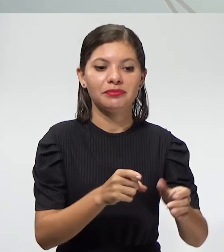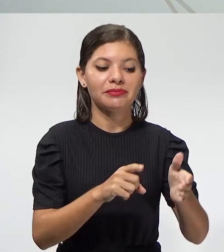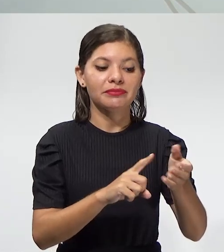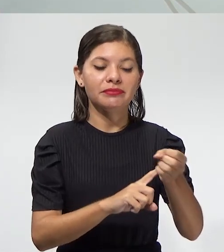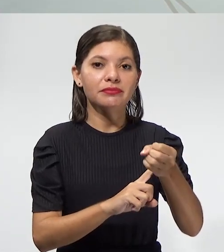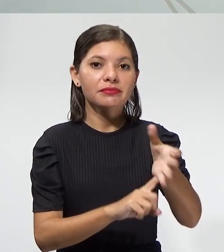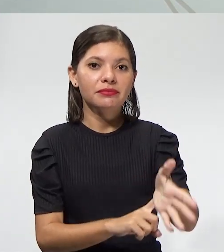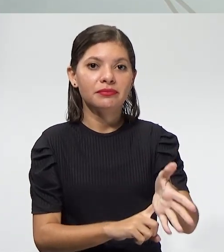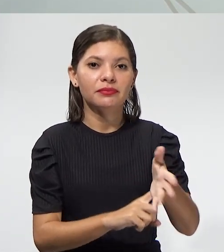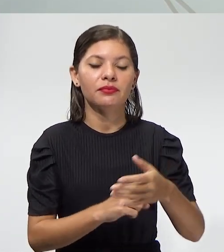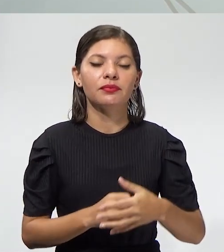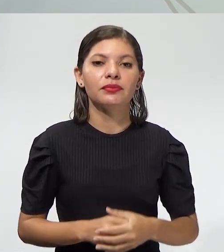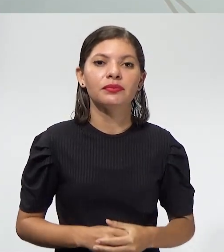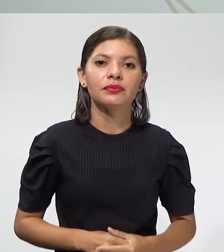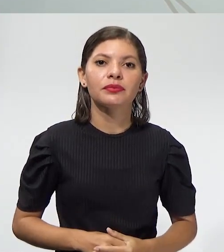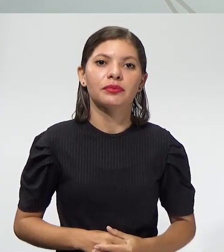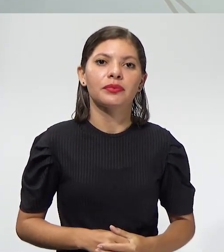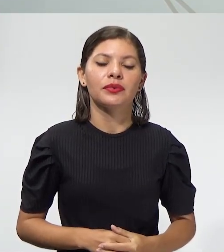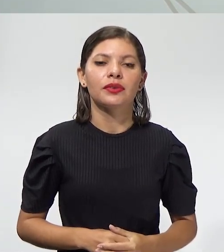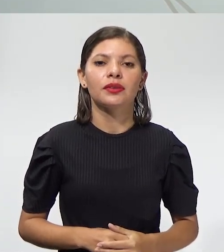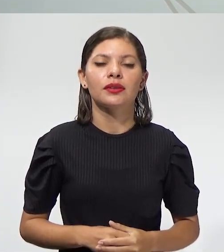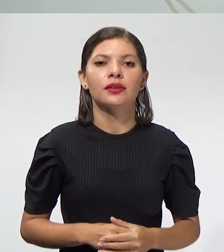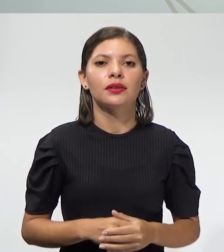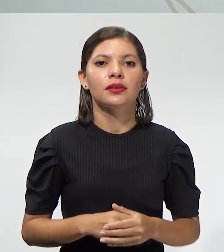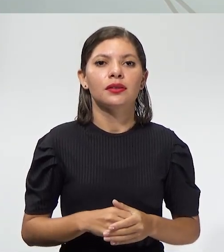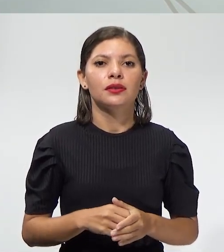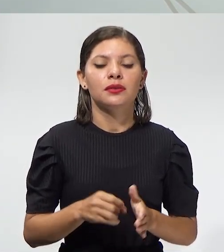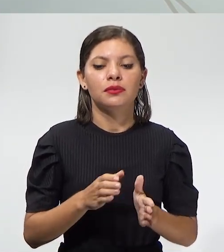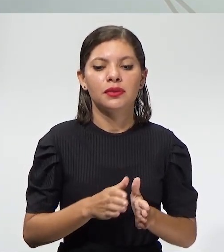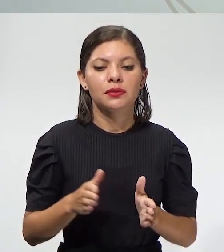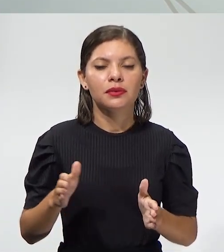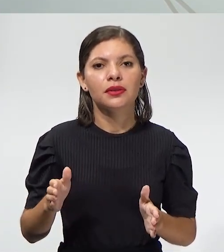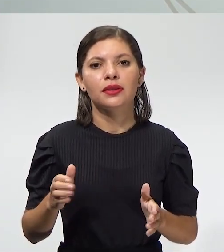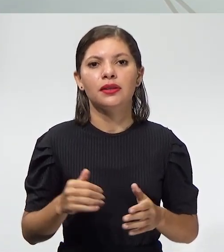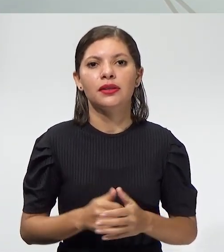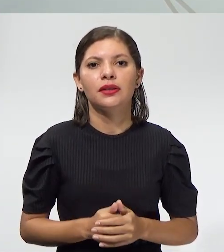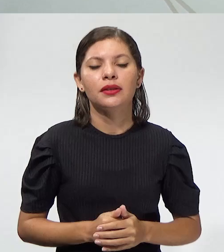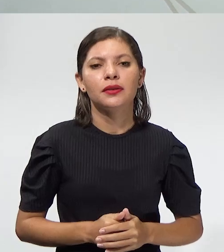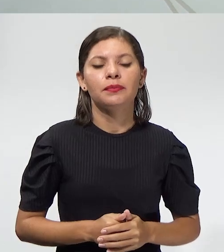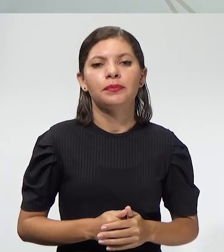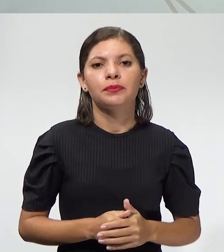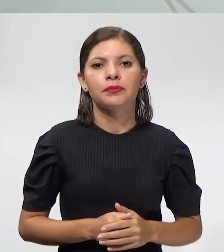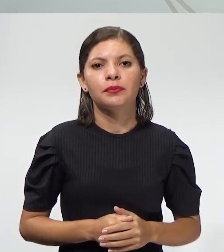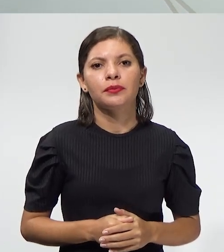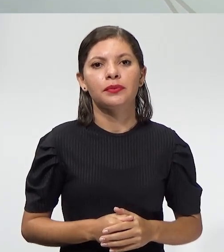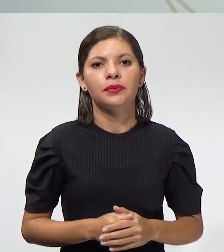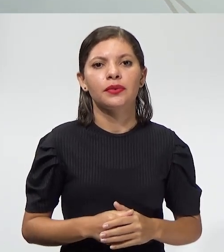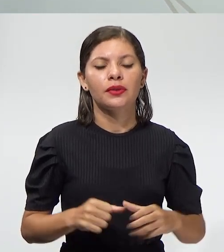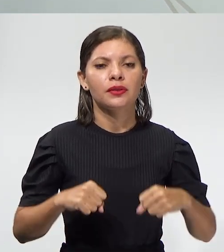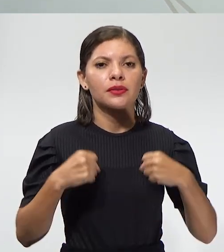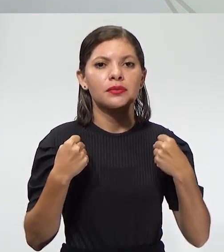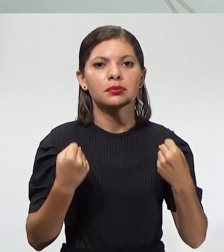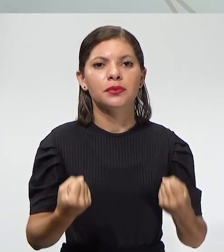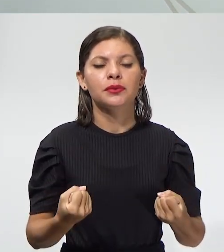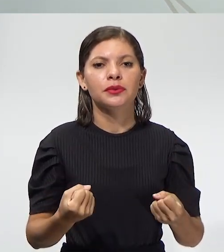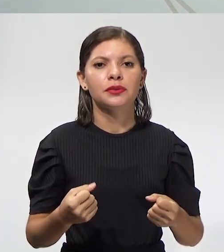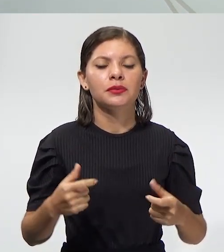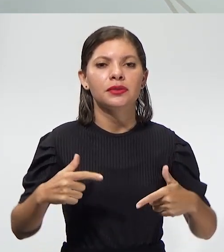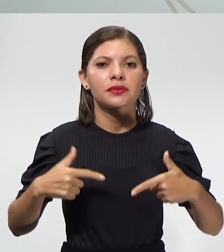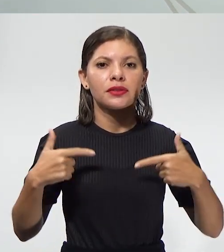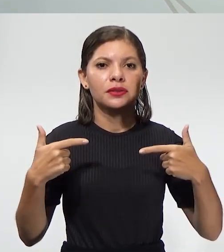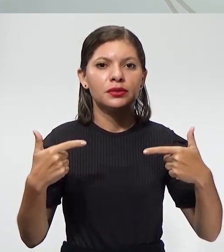hoje, que é a interdisciplinaridade e a extensão, ainda que tenhamos, no decorrer, nós precisamos